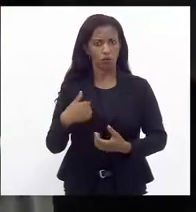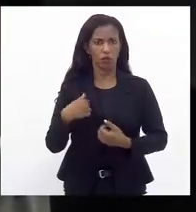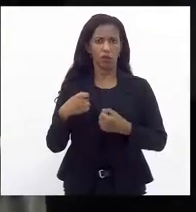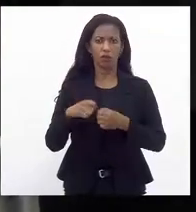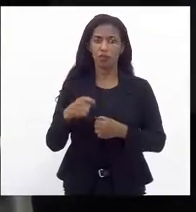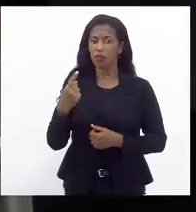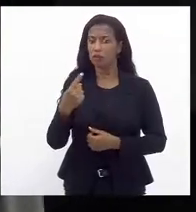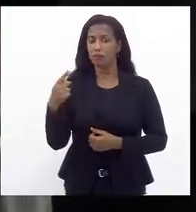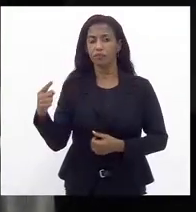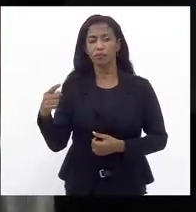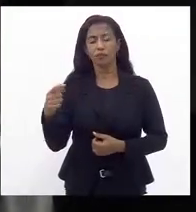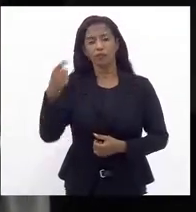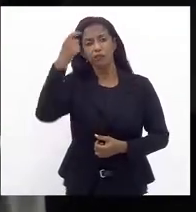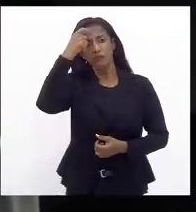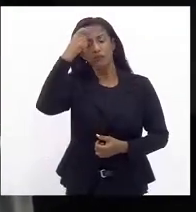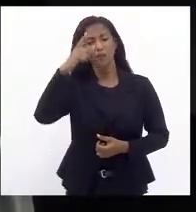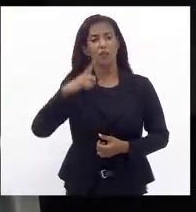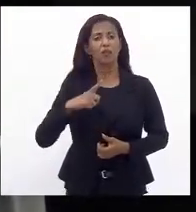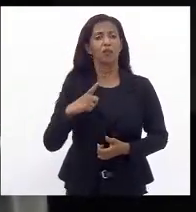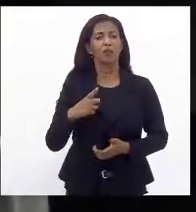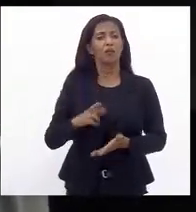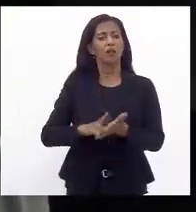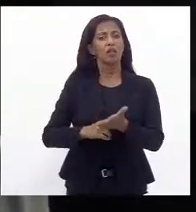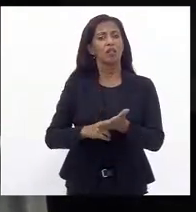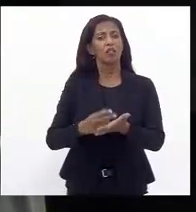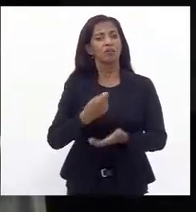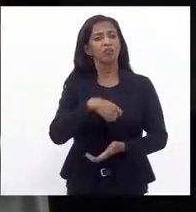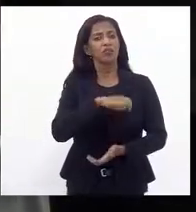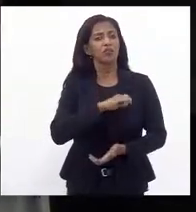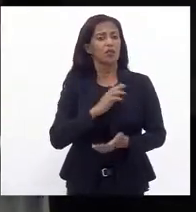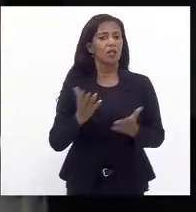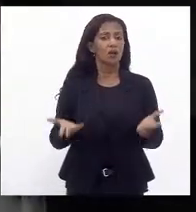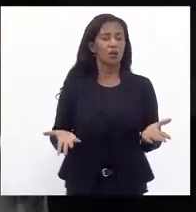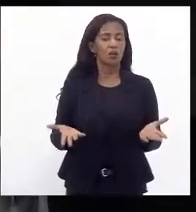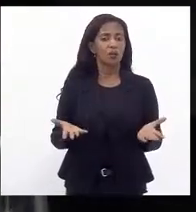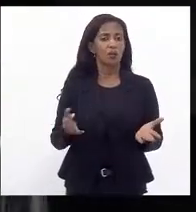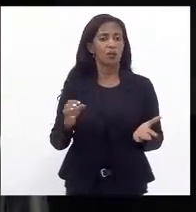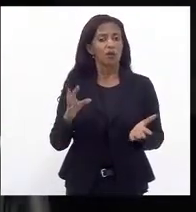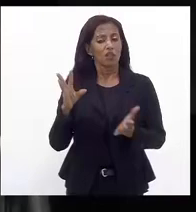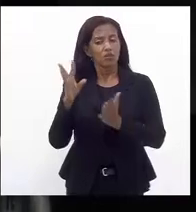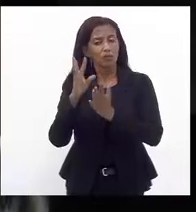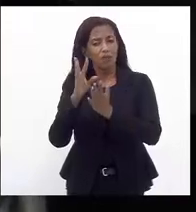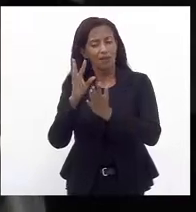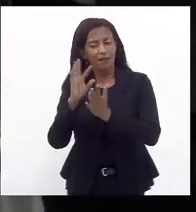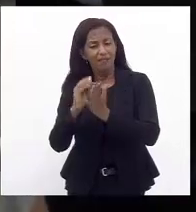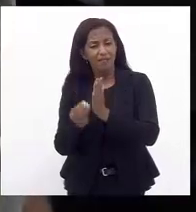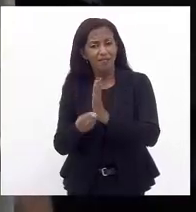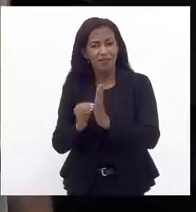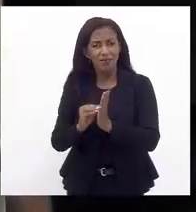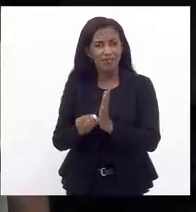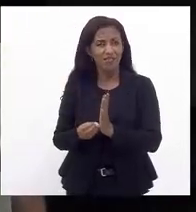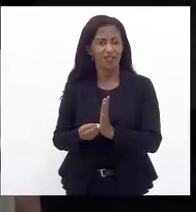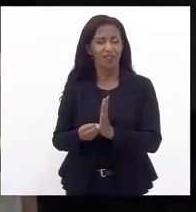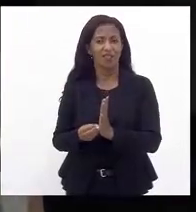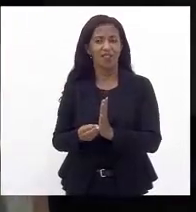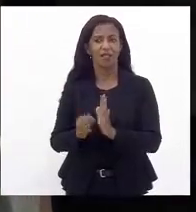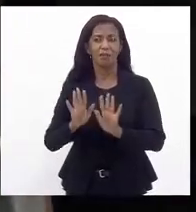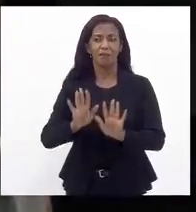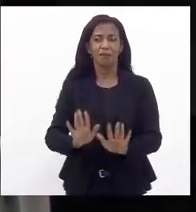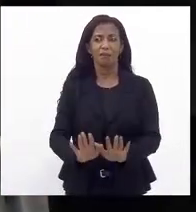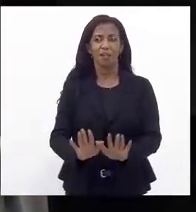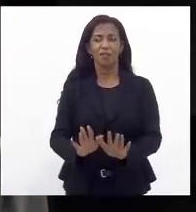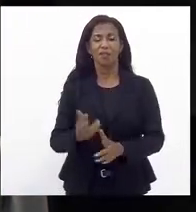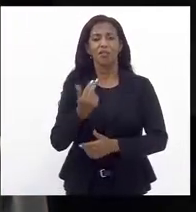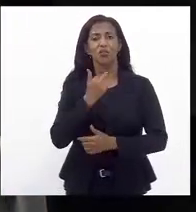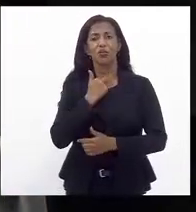é afirmando uma concepção que eu tenho sobre o regime de recuperação fiscal na sua essência no entanto a